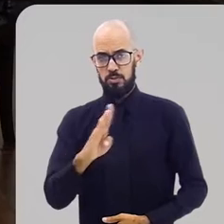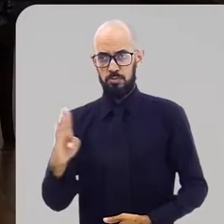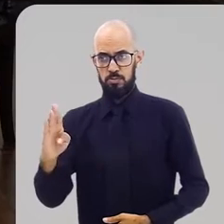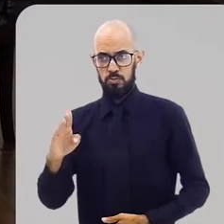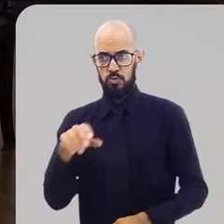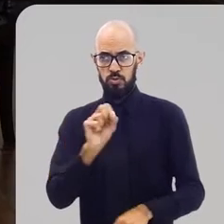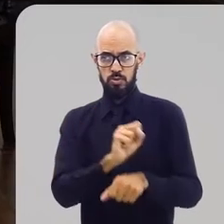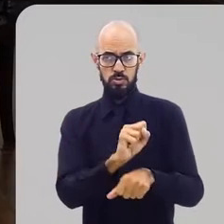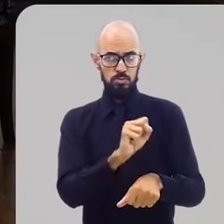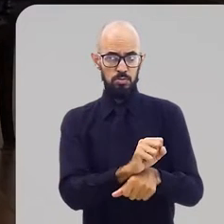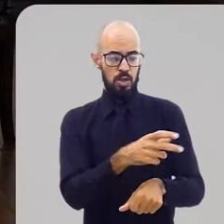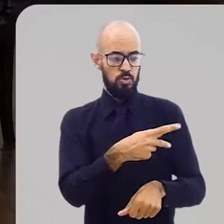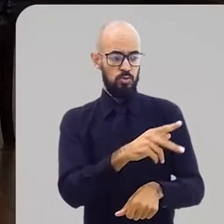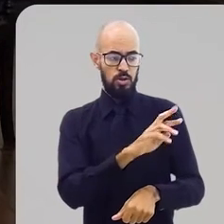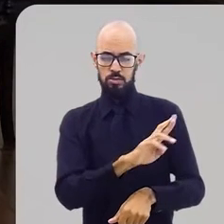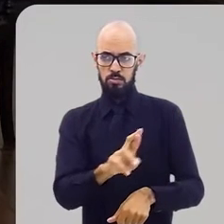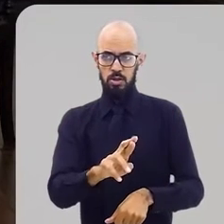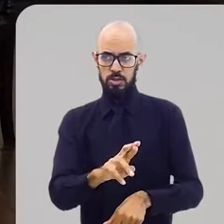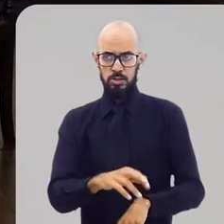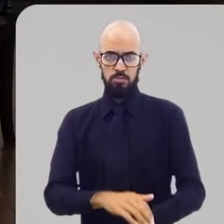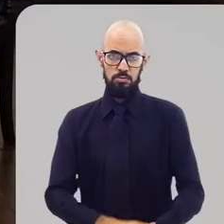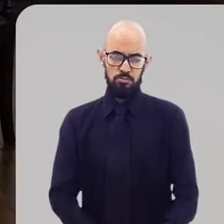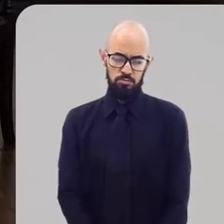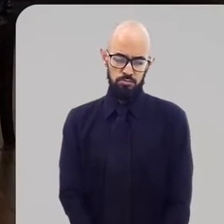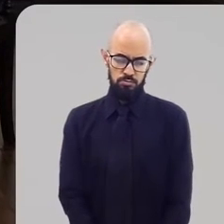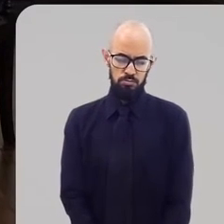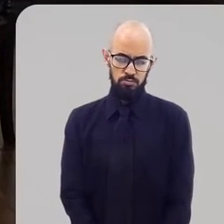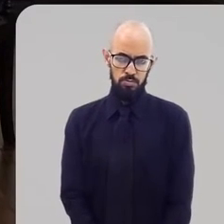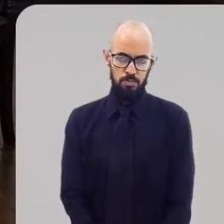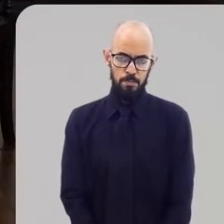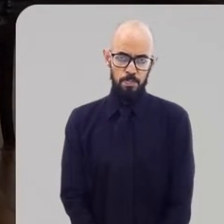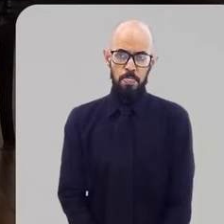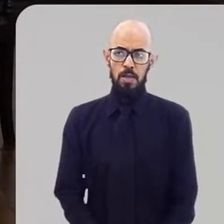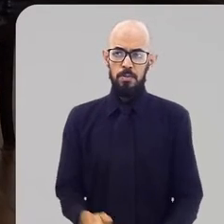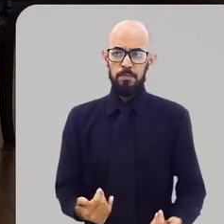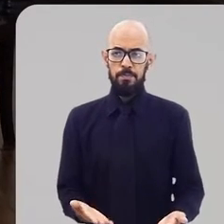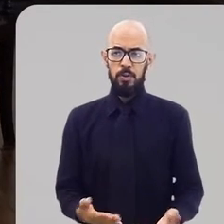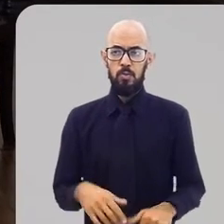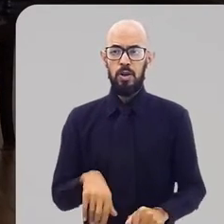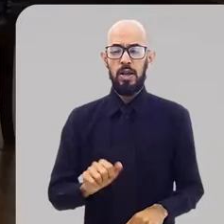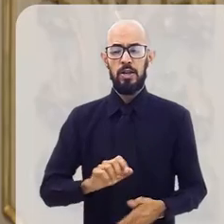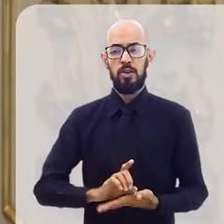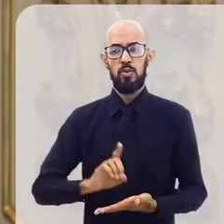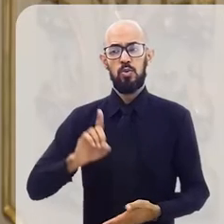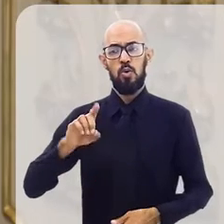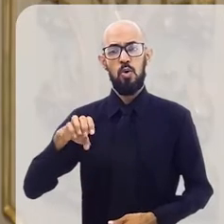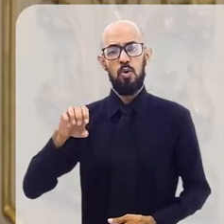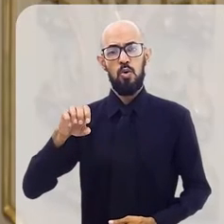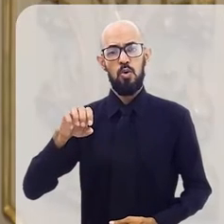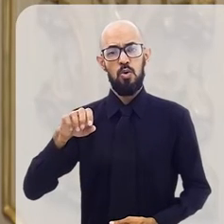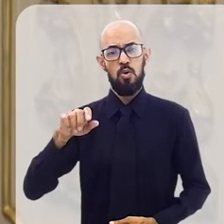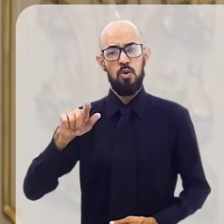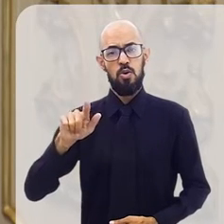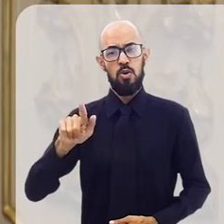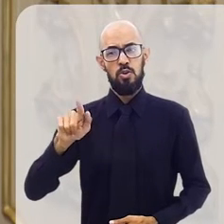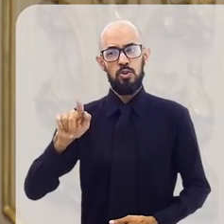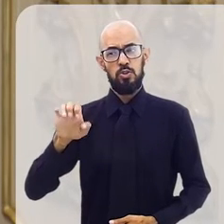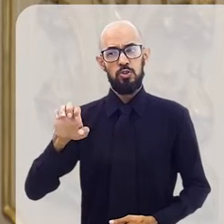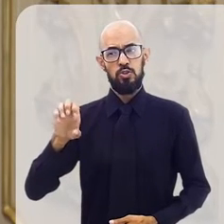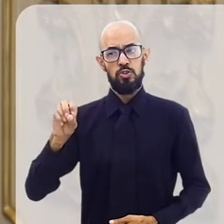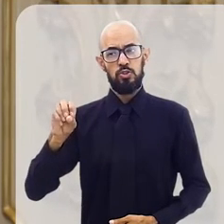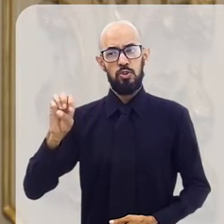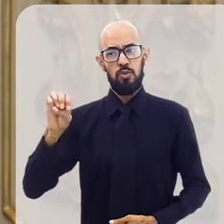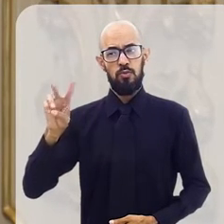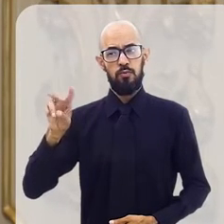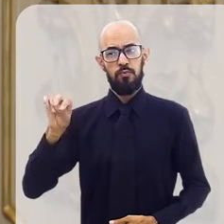Rio de Janeiro e aguardo a sua resposta Ah tá então moço na época do Giovani é aguardava